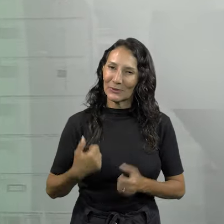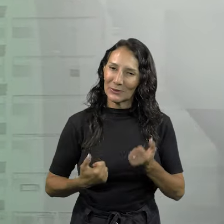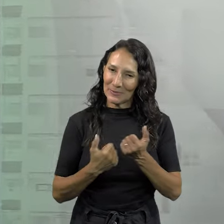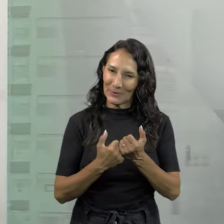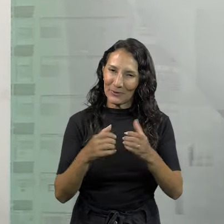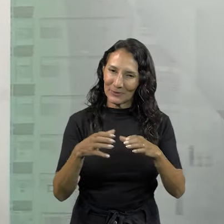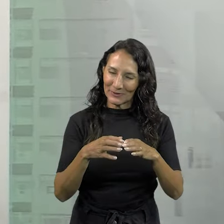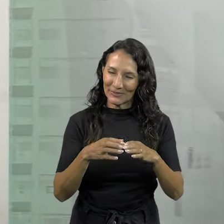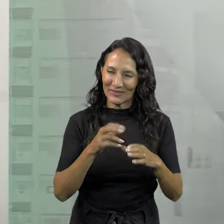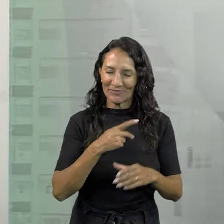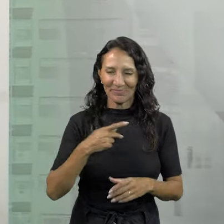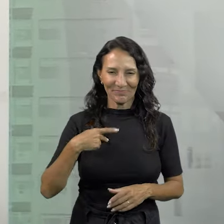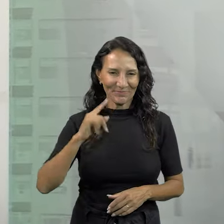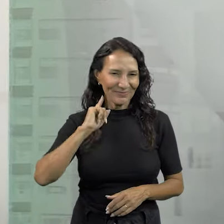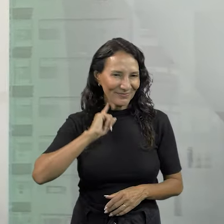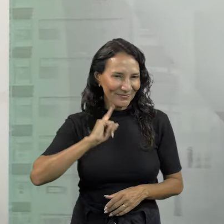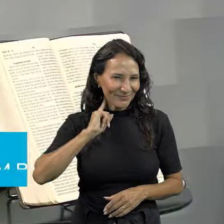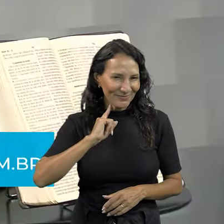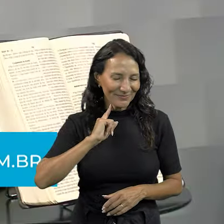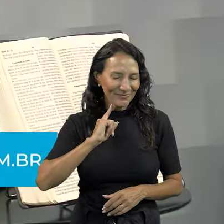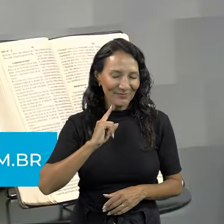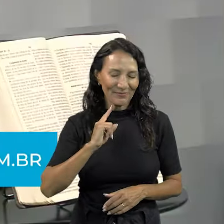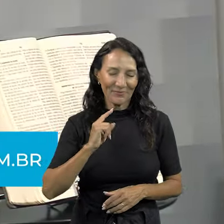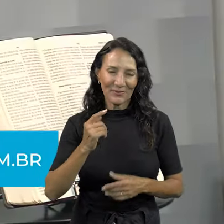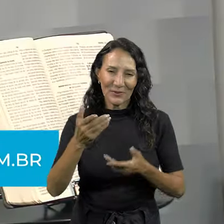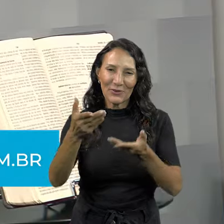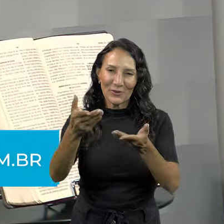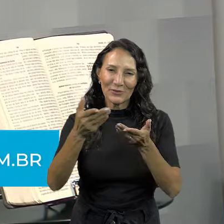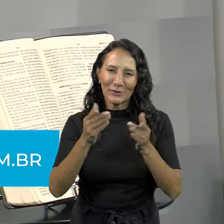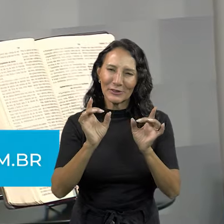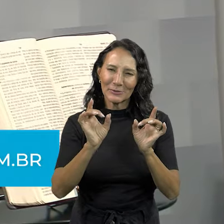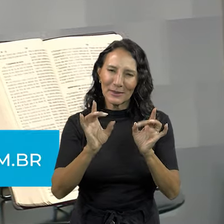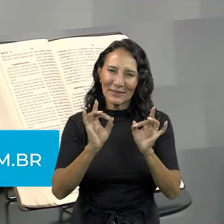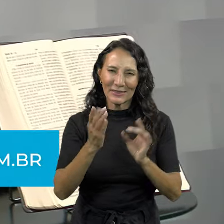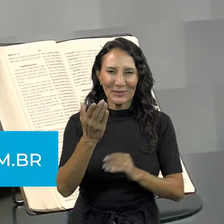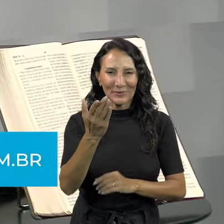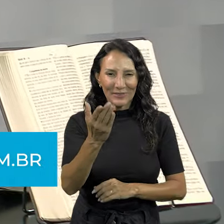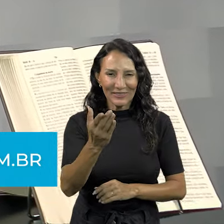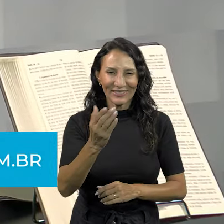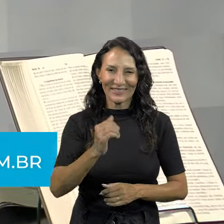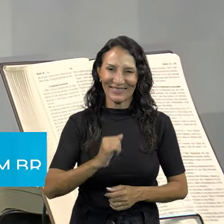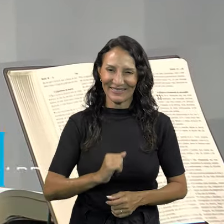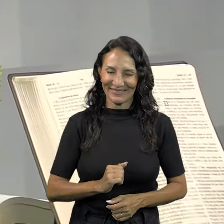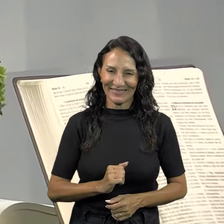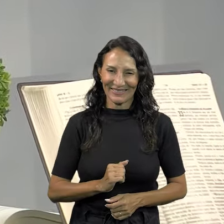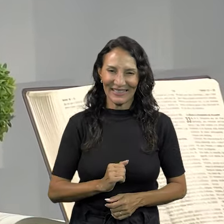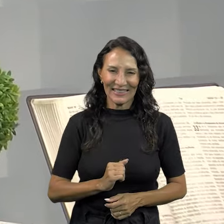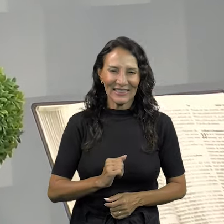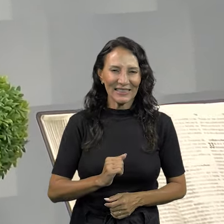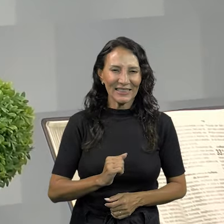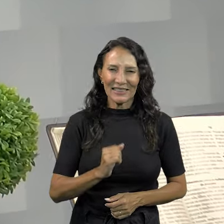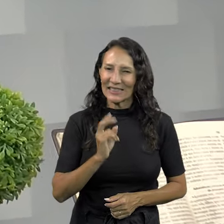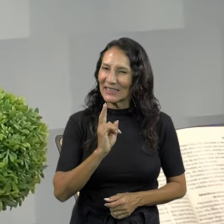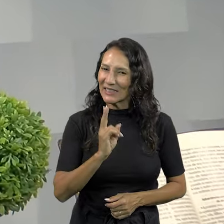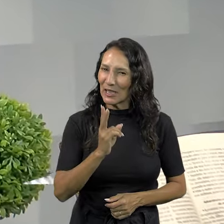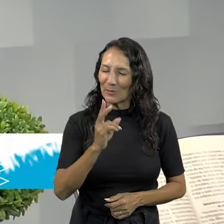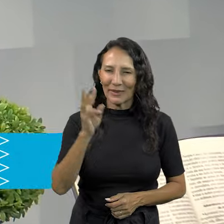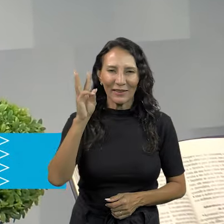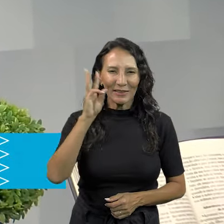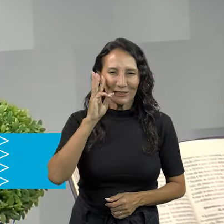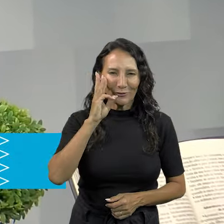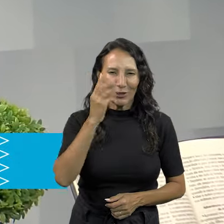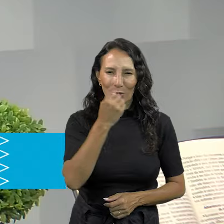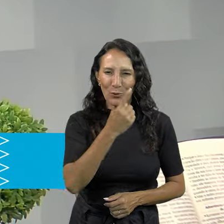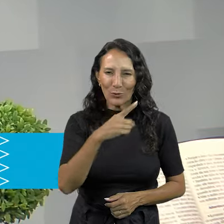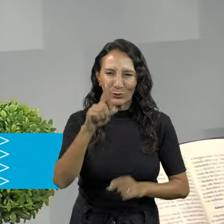Conselho de Pastores de Minas Gerais. Eu gostaria de fazer um convite muito especial para você. Toda última terça